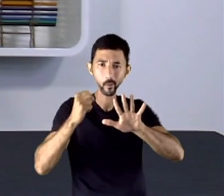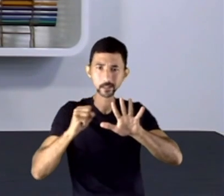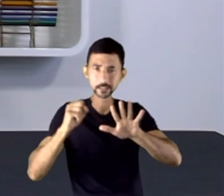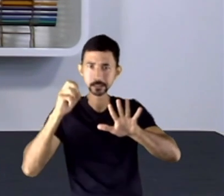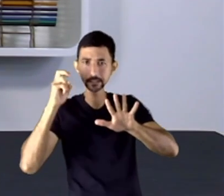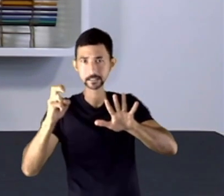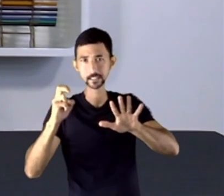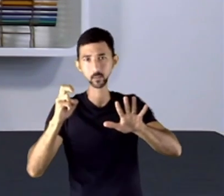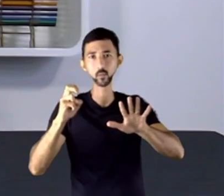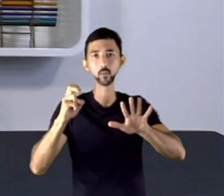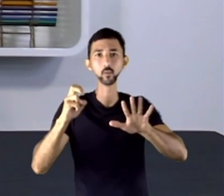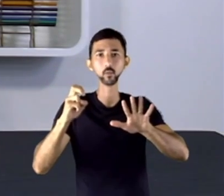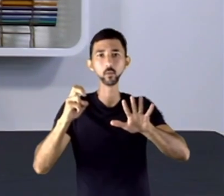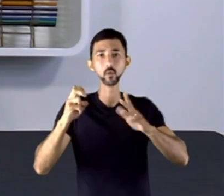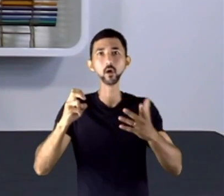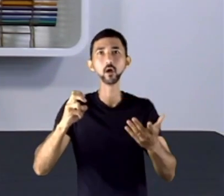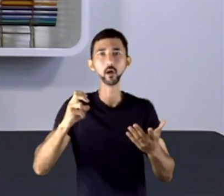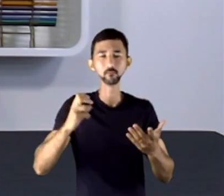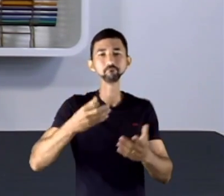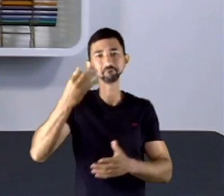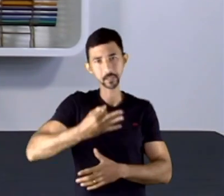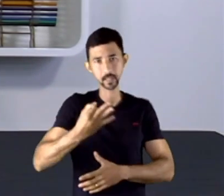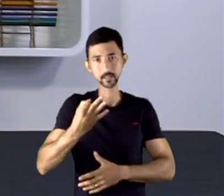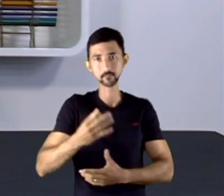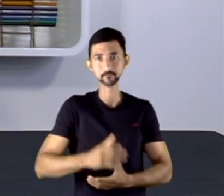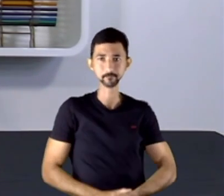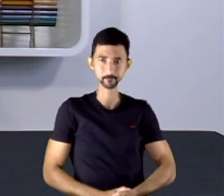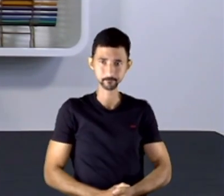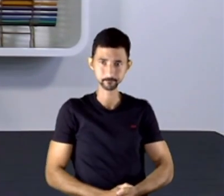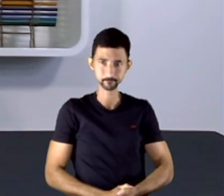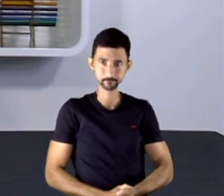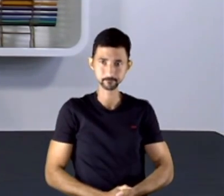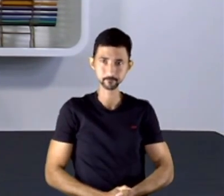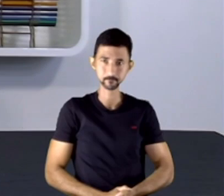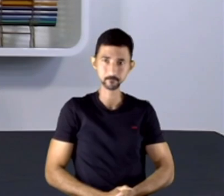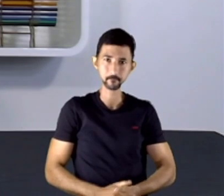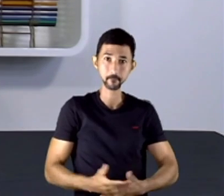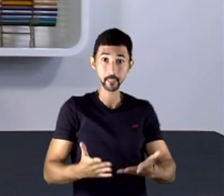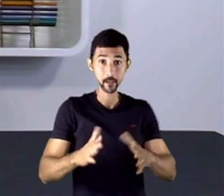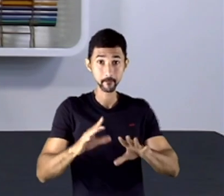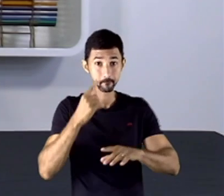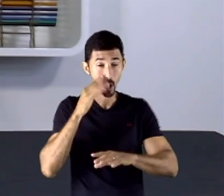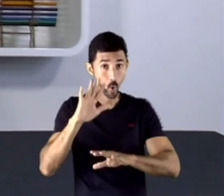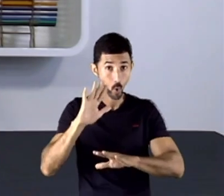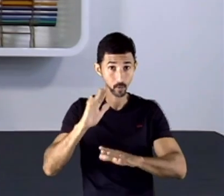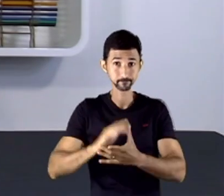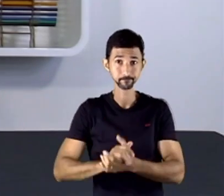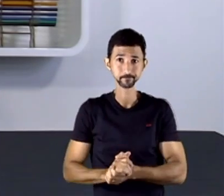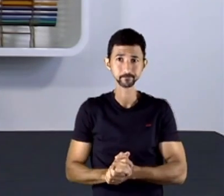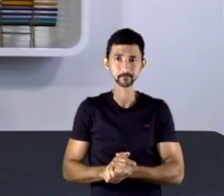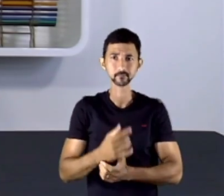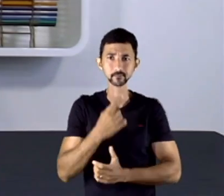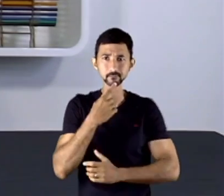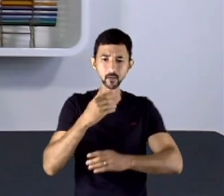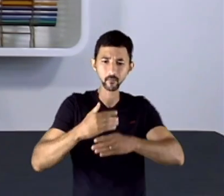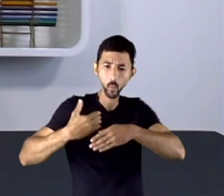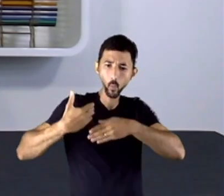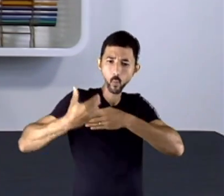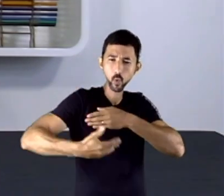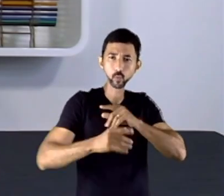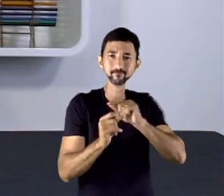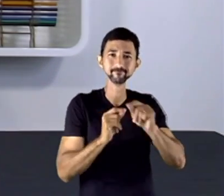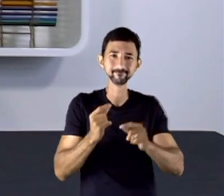85, aí eu digo que tá ok, tá? Só que preste atenção, vamos dar um salto aí.